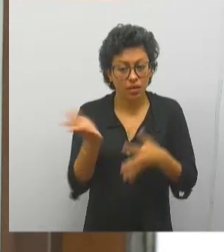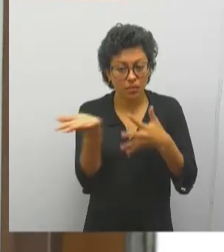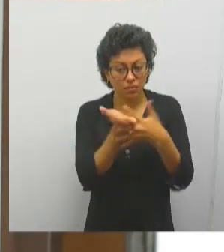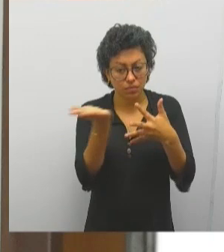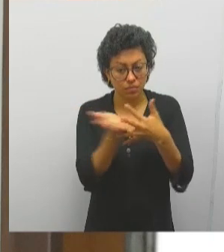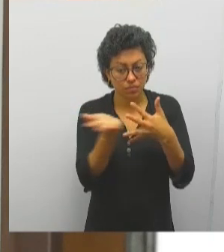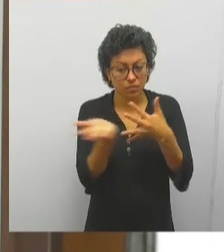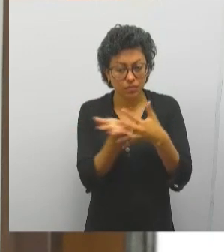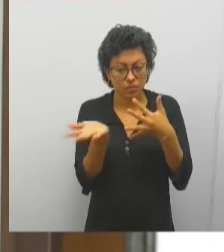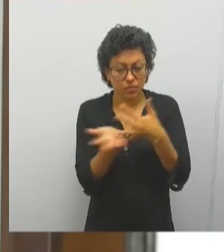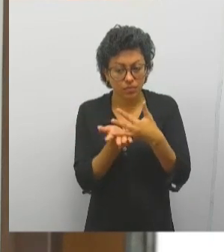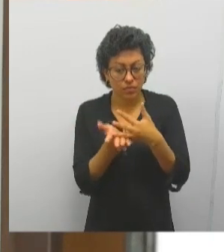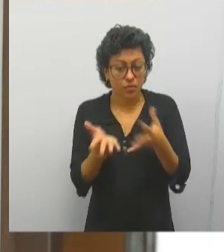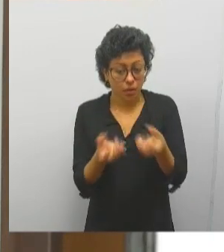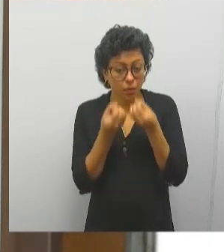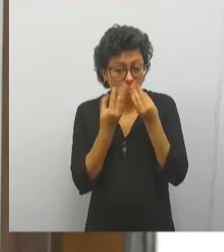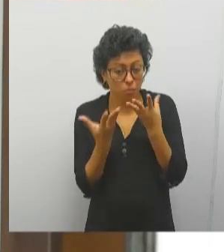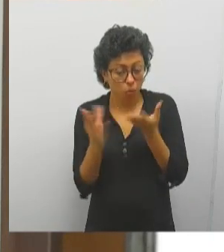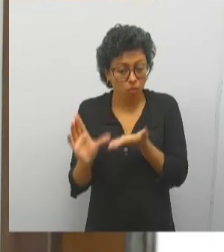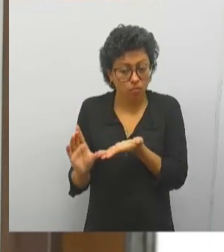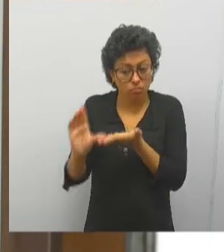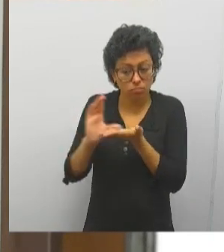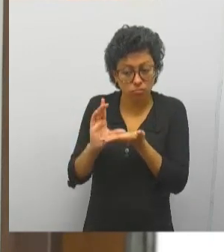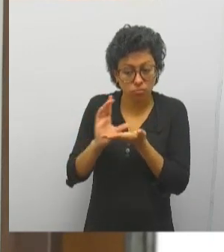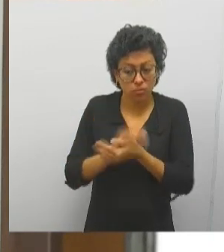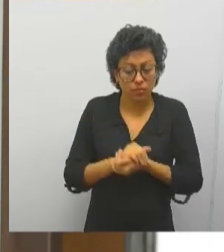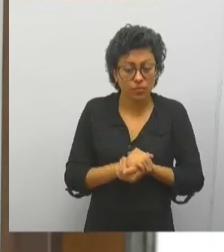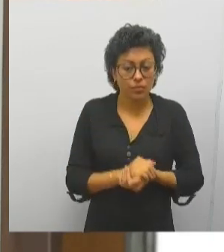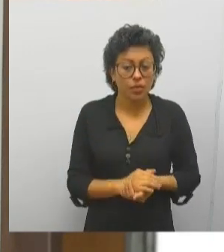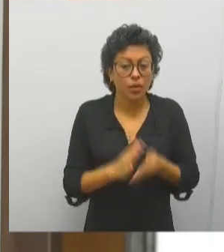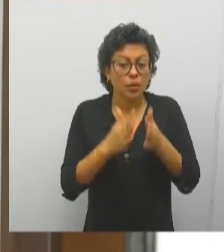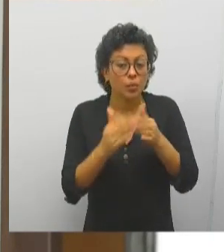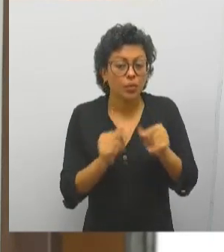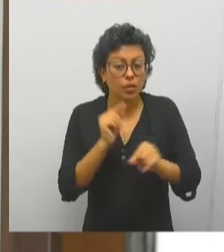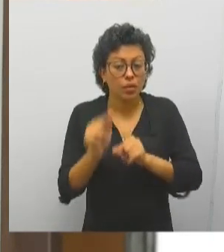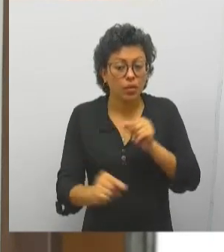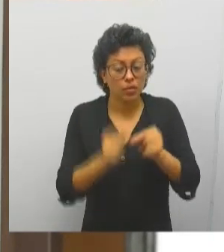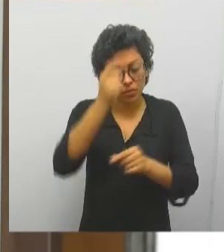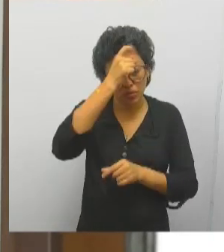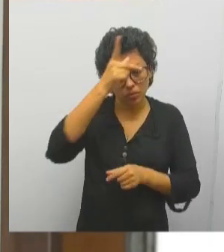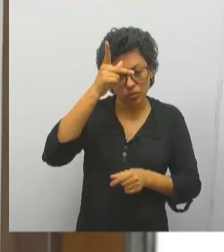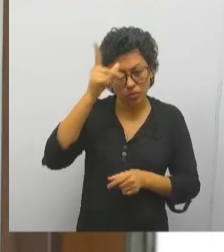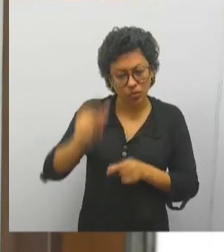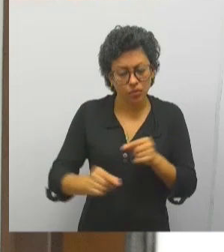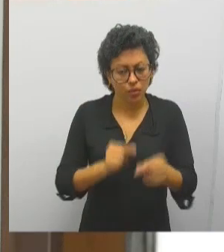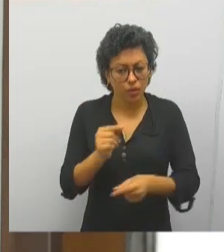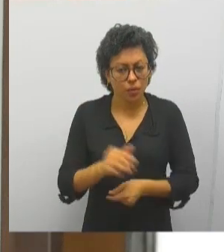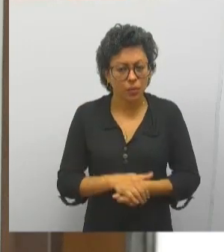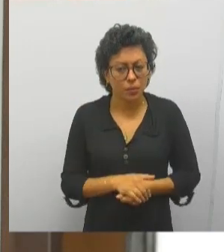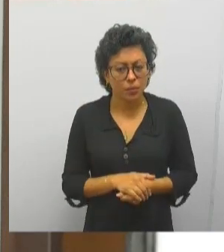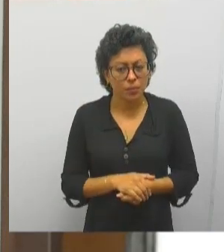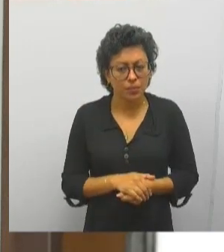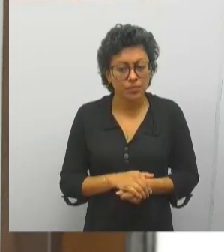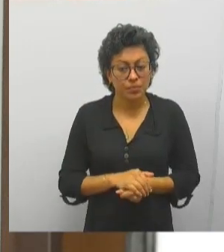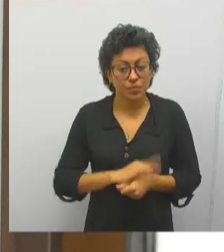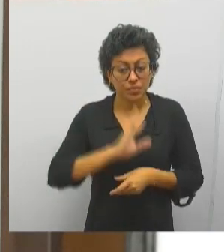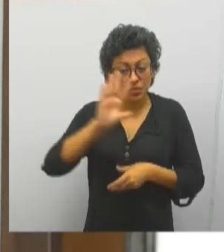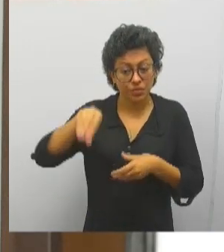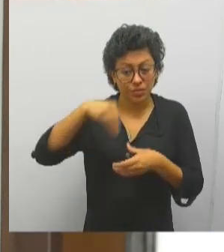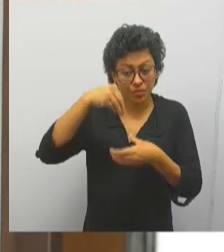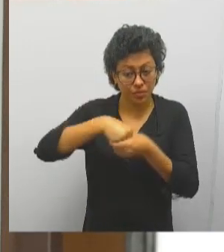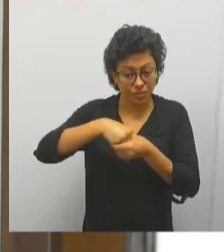parcelas, e é um bom dinheiro, né? Então, eu venho solicitando ao prefeito que, dentro